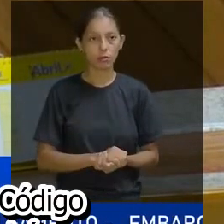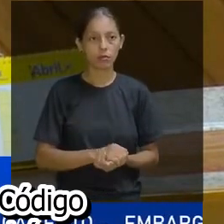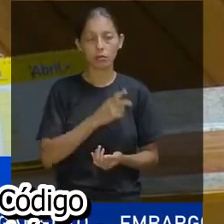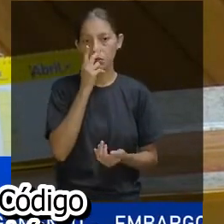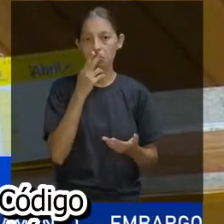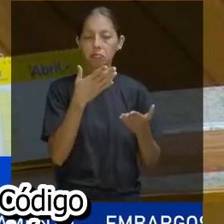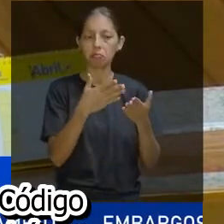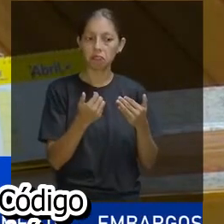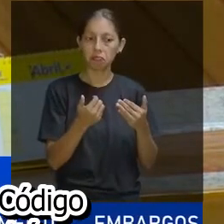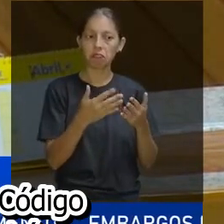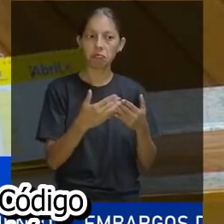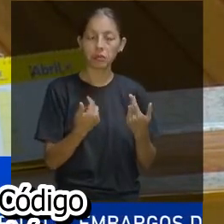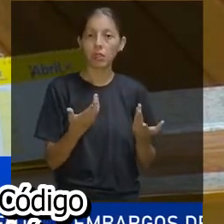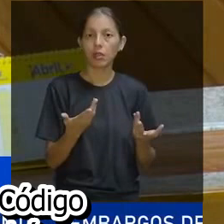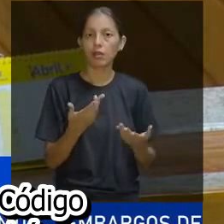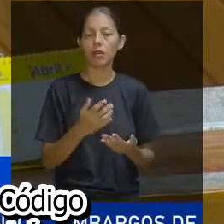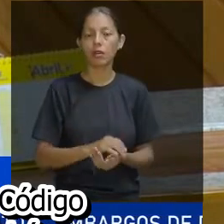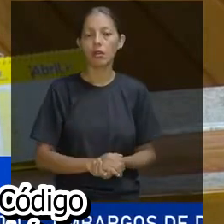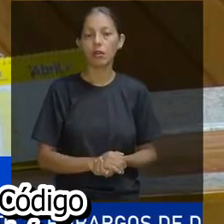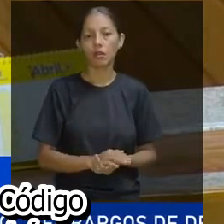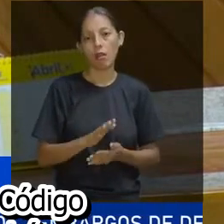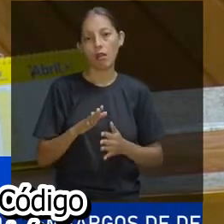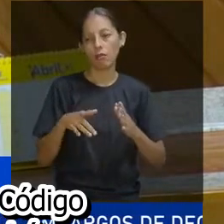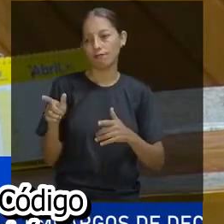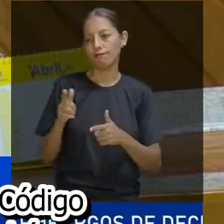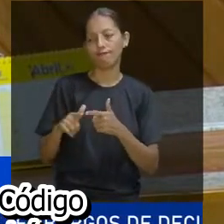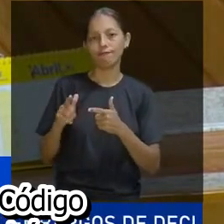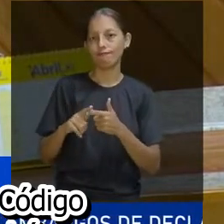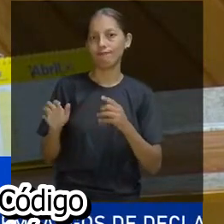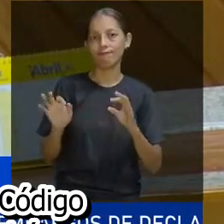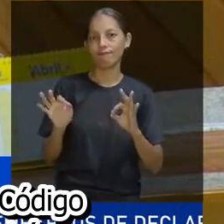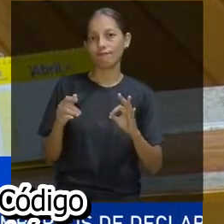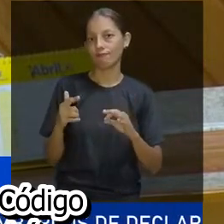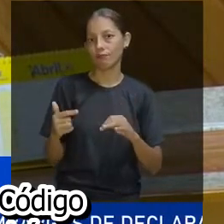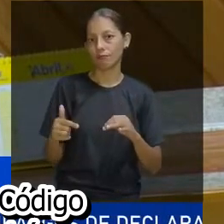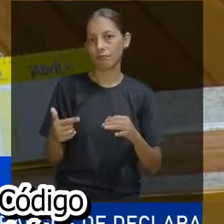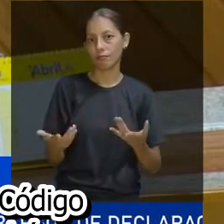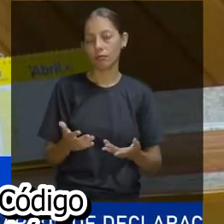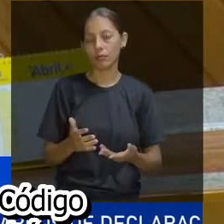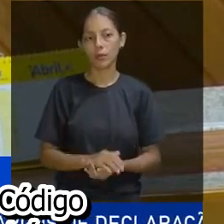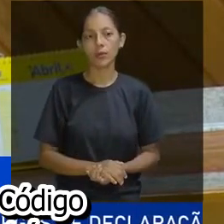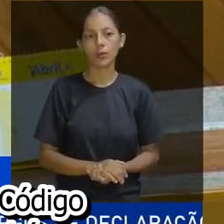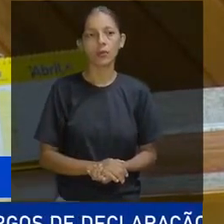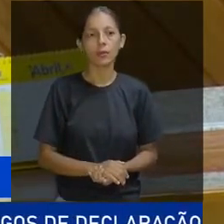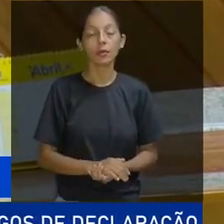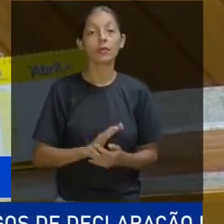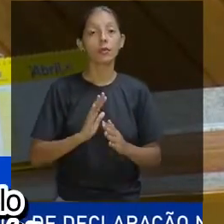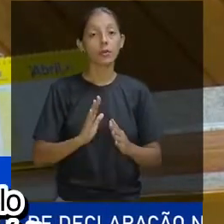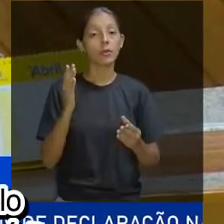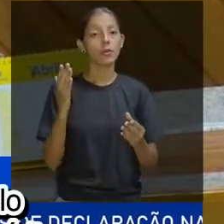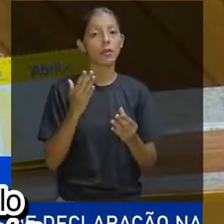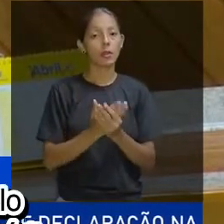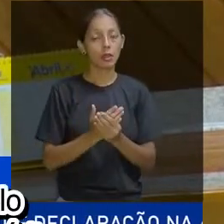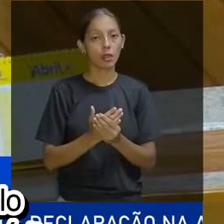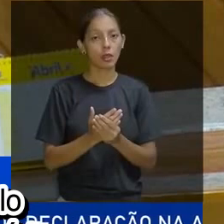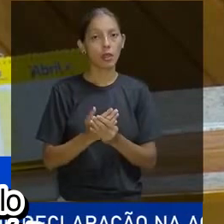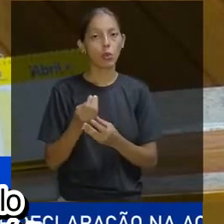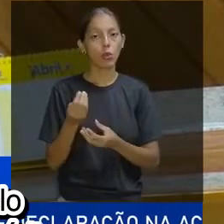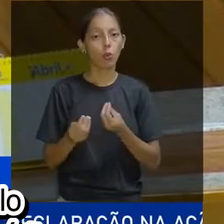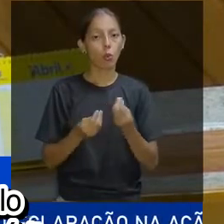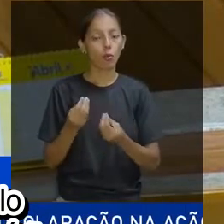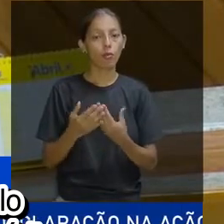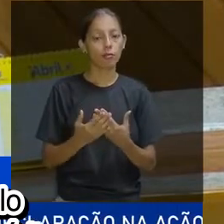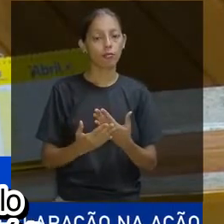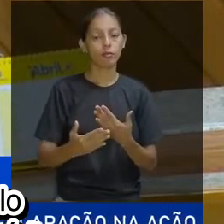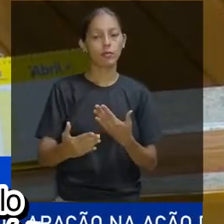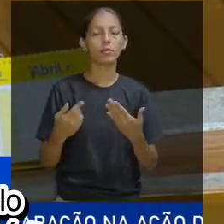porque está votando exatamente no sentido, é um preceito expresso que está lá no Código de Processo, que serve para a Justiça Eleitoral também. Então, eu acho que é muito